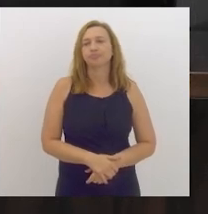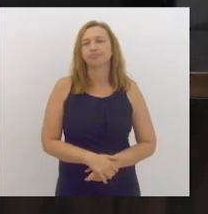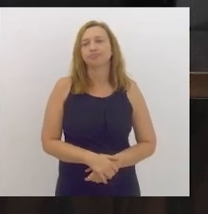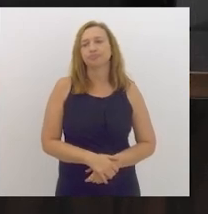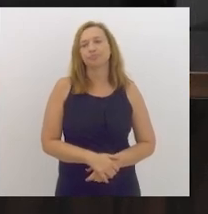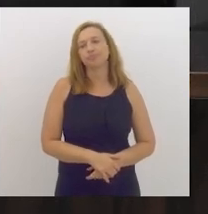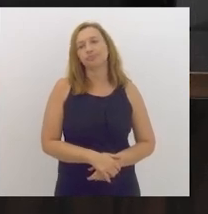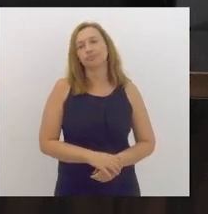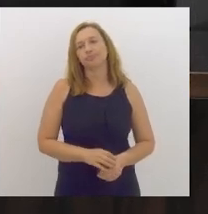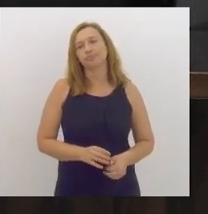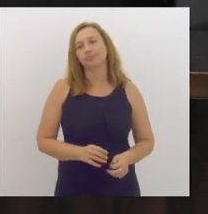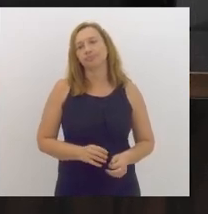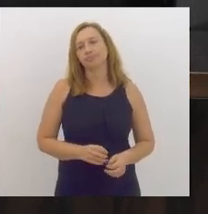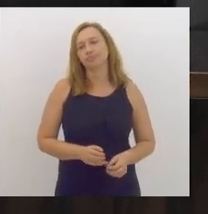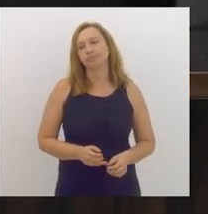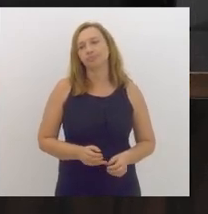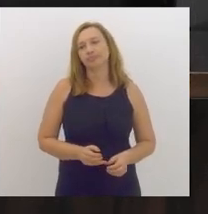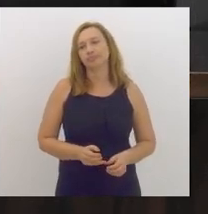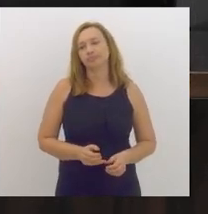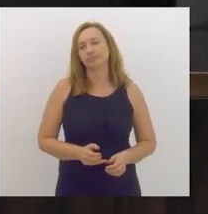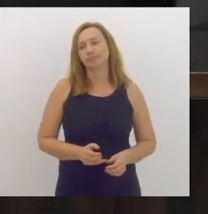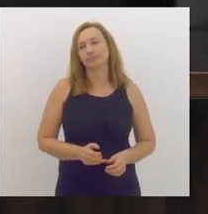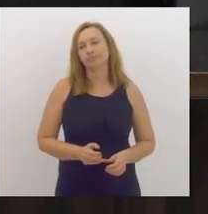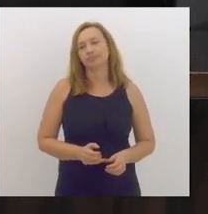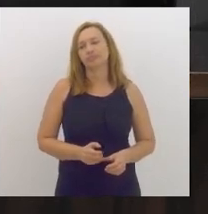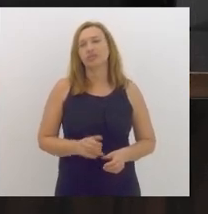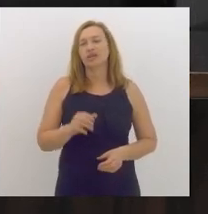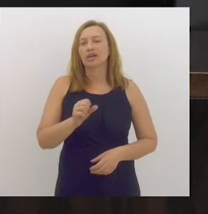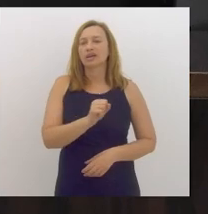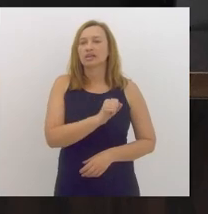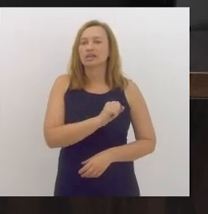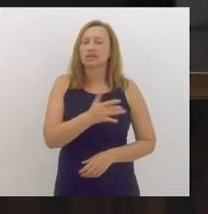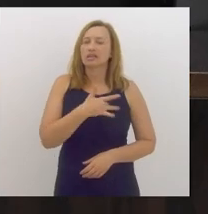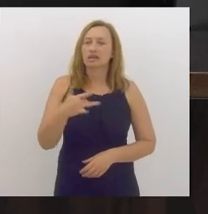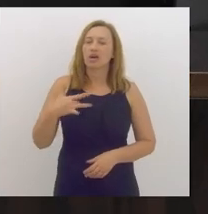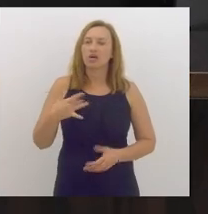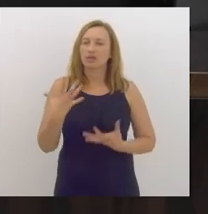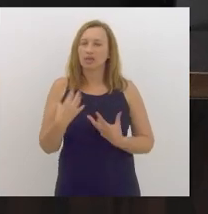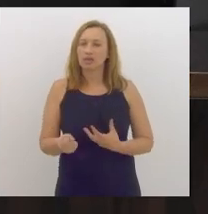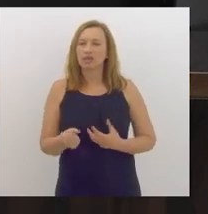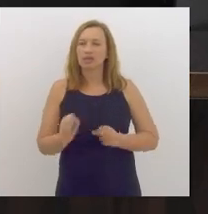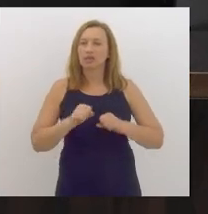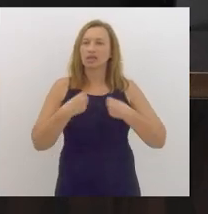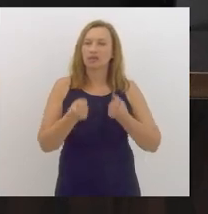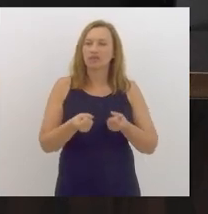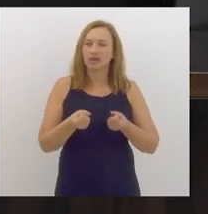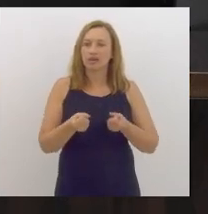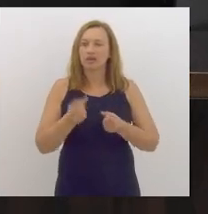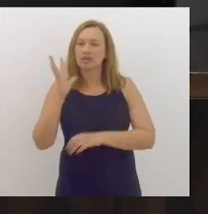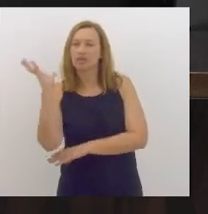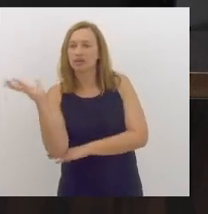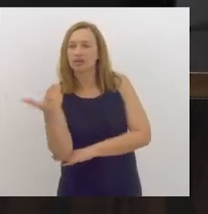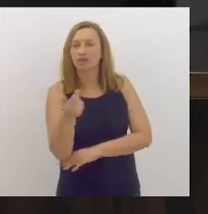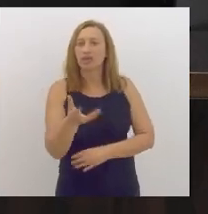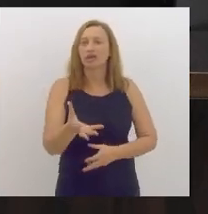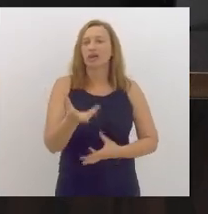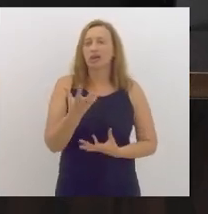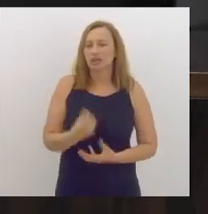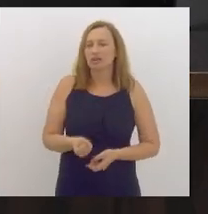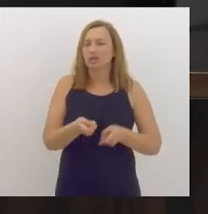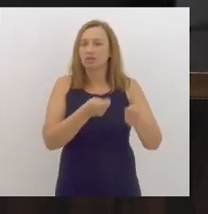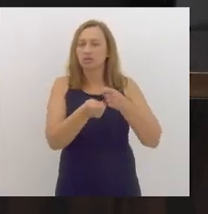Atrás, Marquinhos. Aqui atrás, Marquinhos. Saúde, favorável. Defesa do Meio Ambiente, favorável. De Orçamento, Finanças, Fiscalização Financeira e Controle,